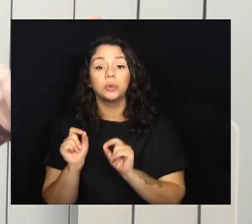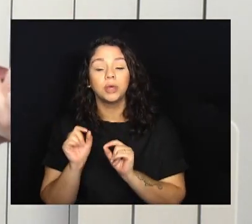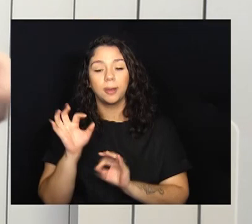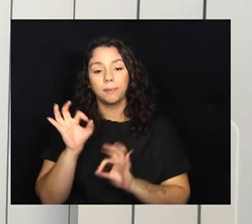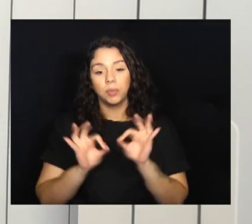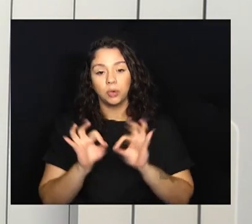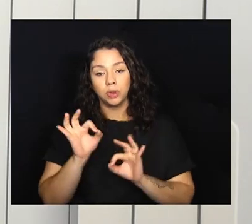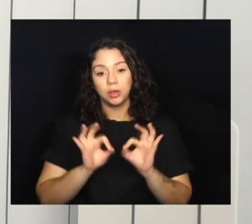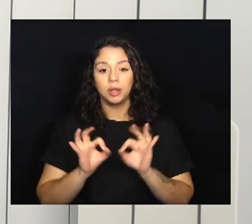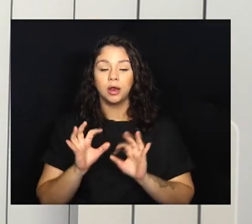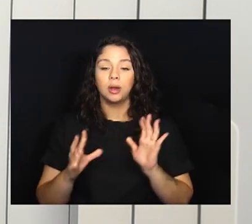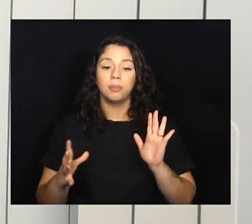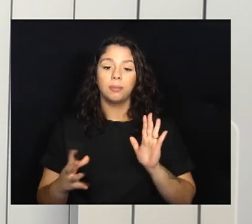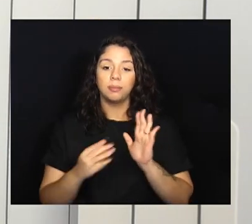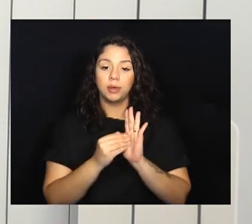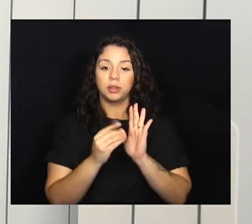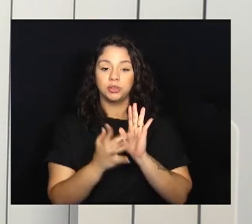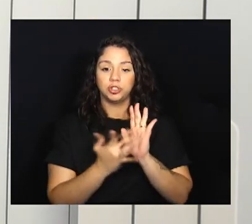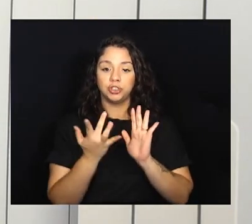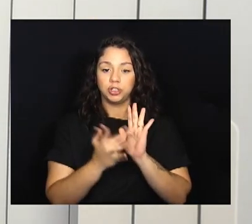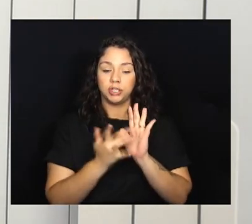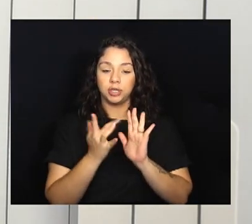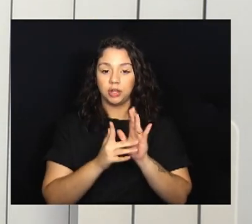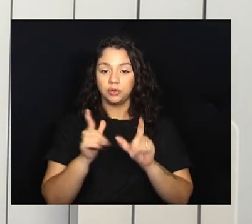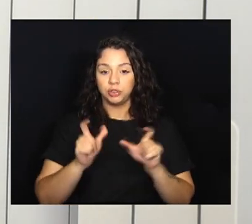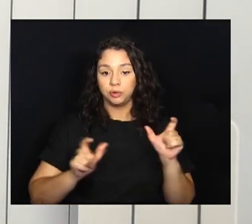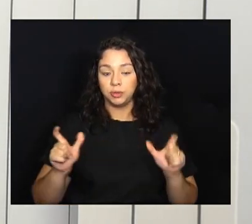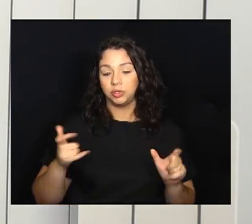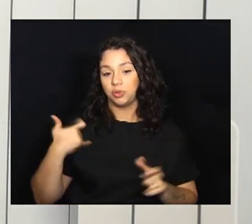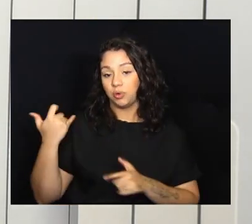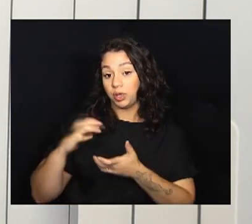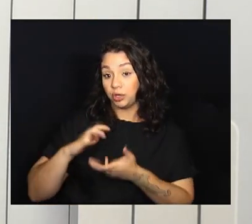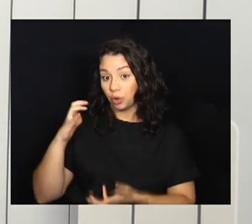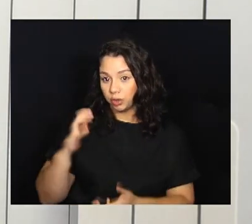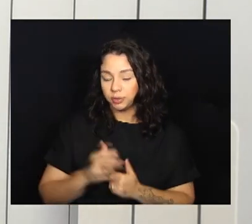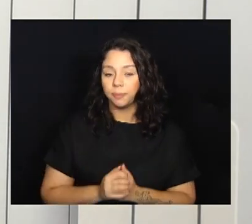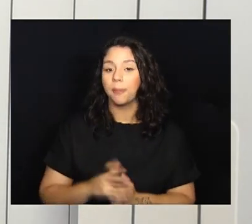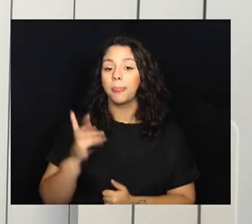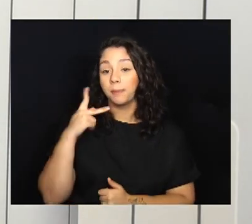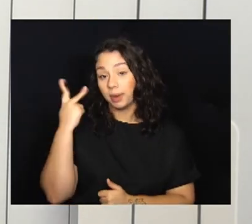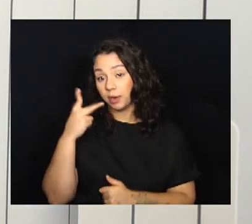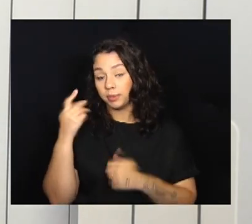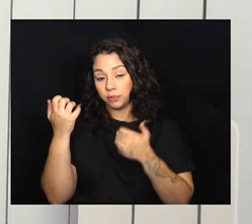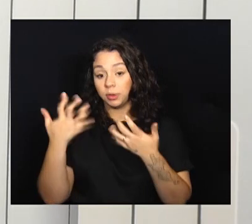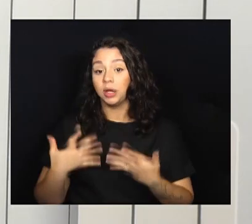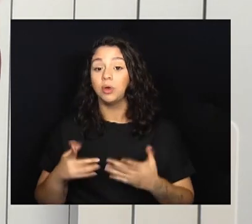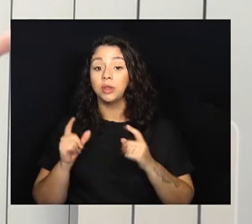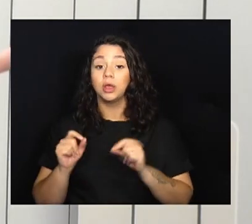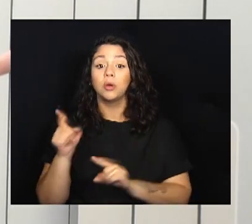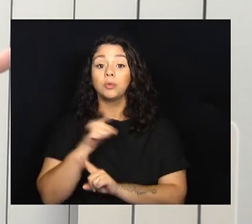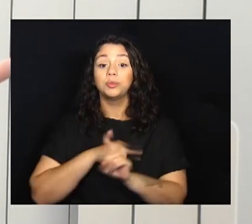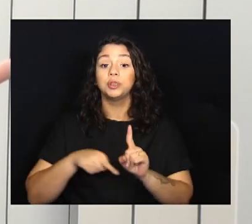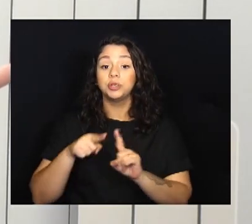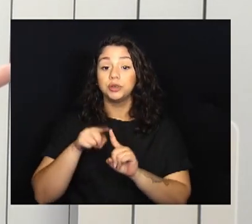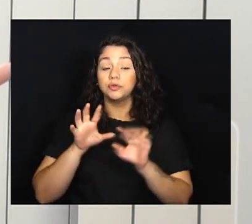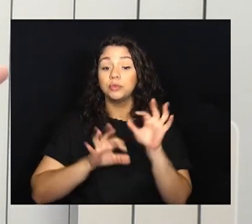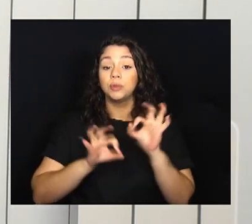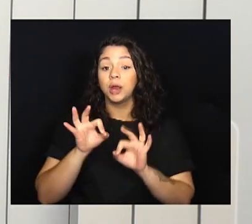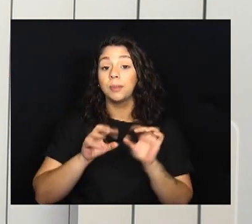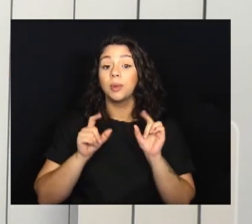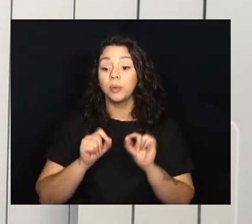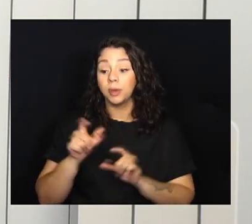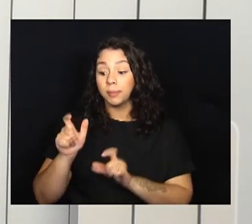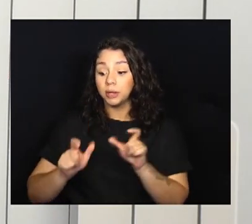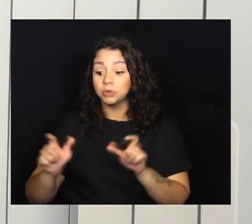Inclusão Digital da Pessoa Idosa. Segundo o parlamentar, o objetivo do programa é proporcionar às pessoas